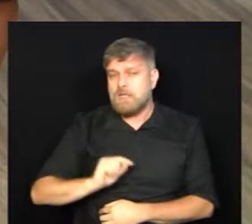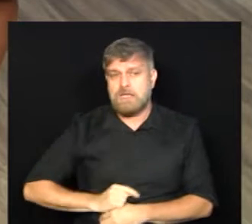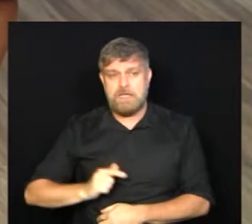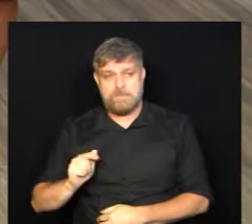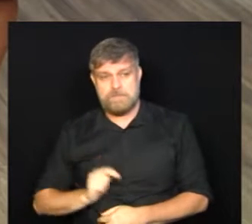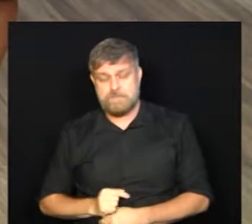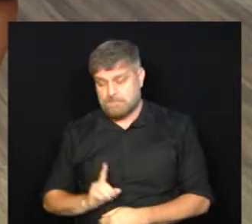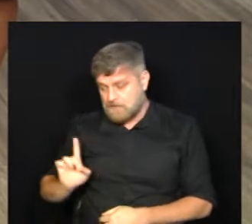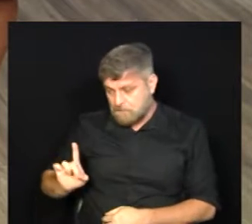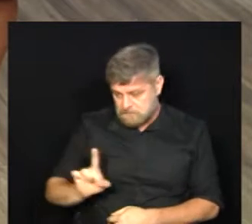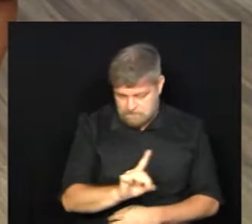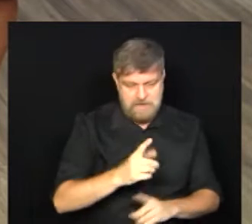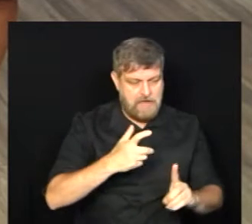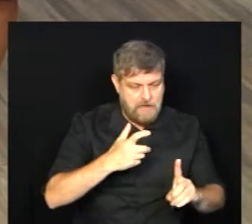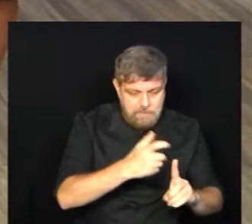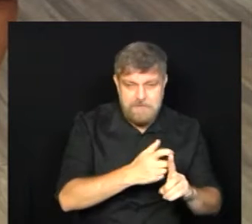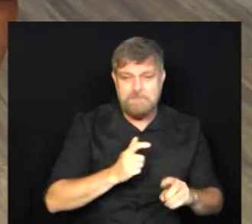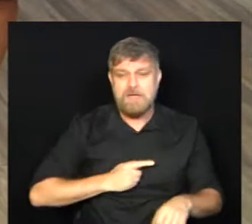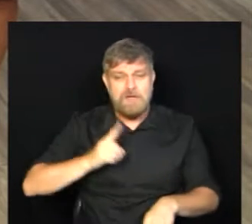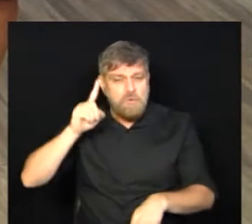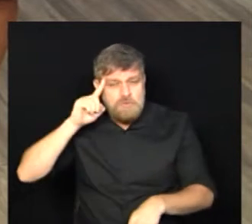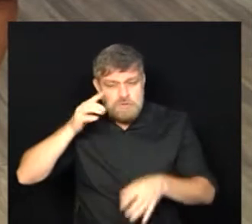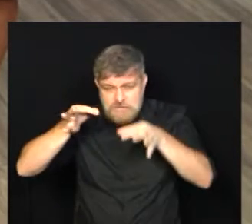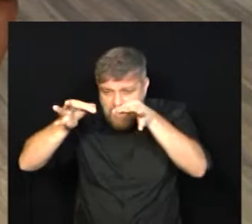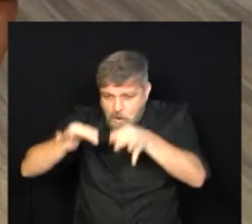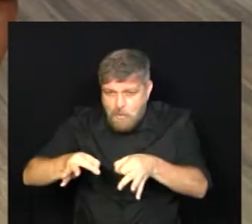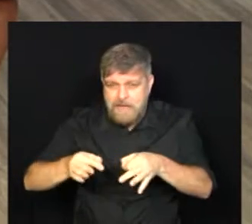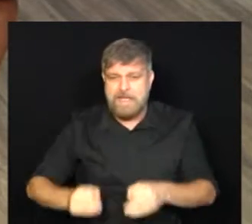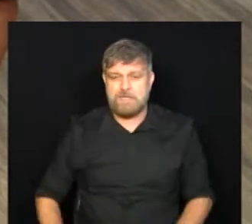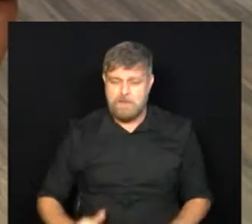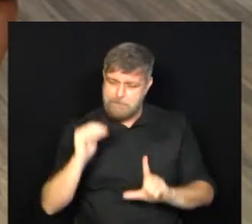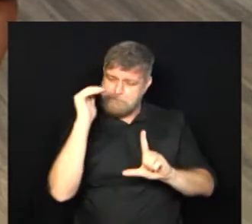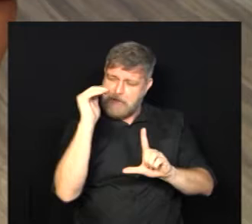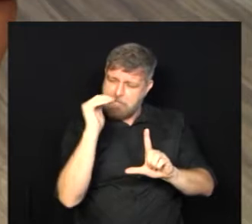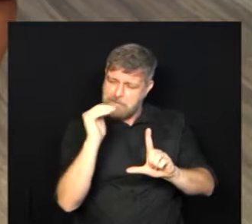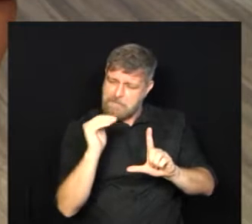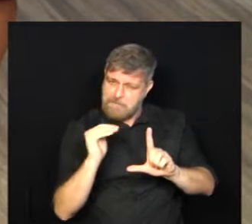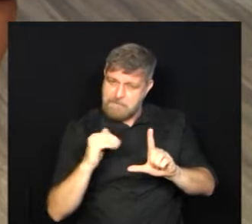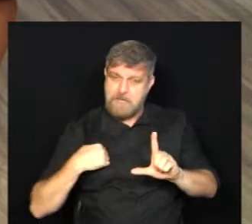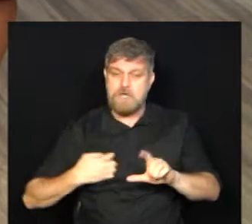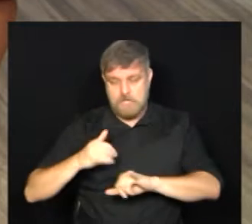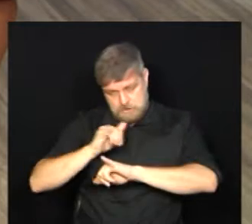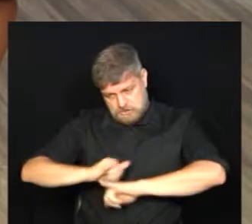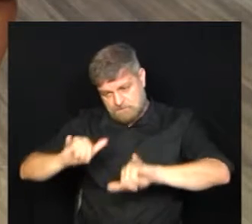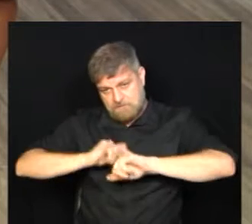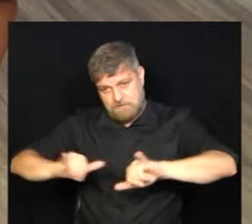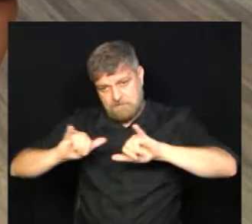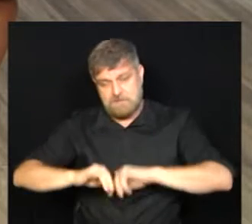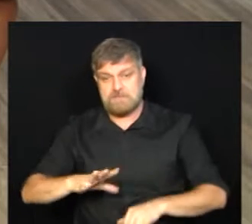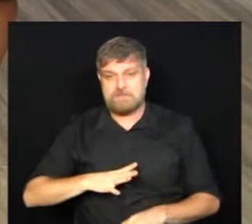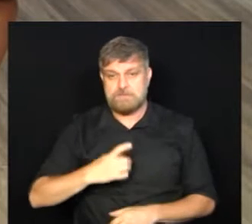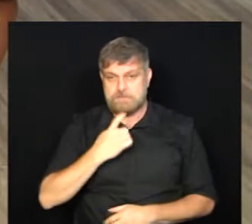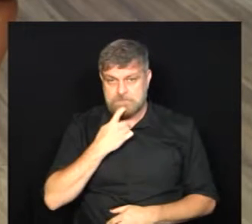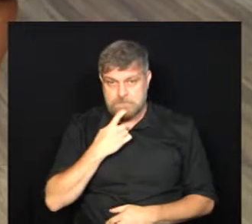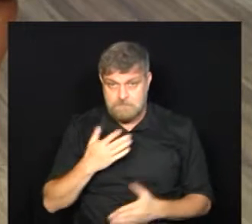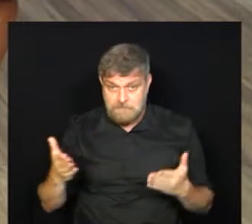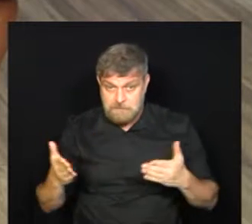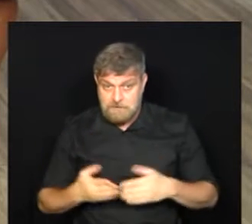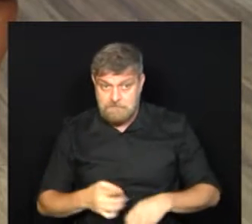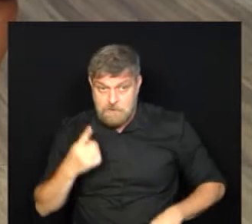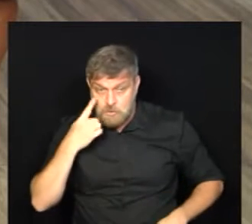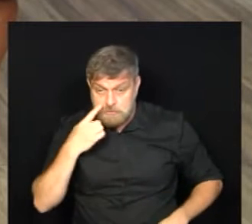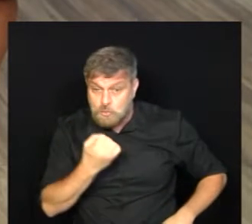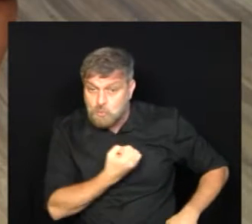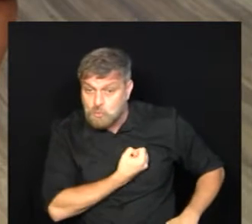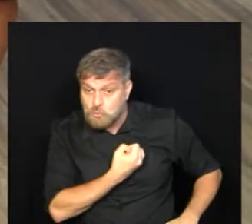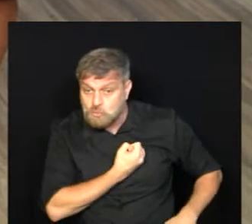de quem pode se vacinar, a data certinho, todo o calendário de vacinação na nossa cidade. Sim. Agora vamos falar dos dados?